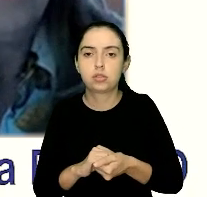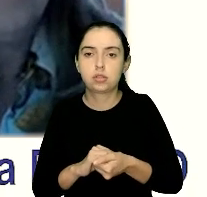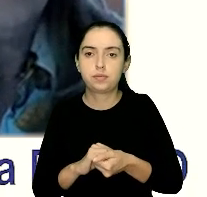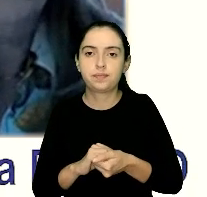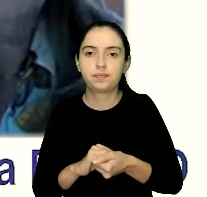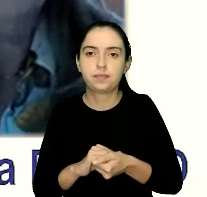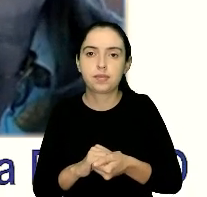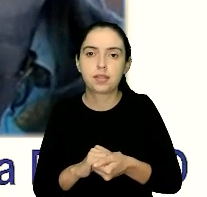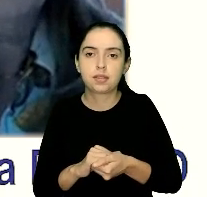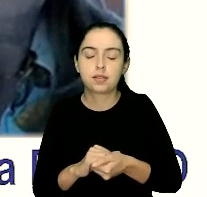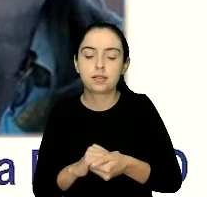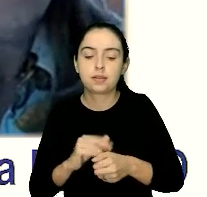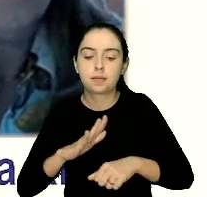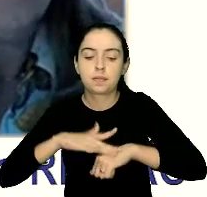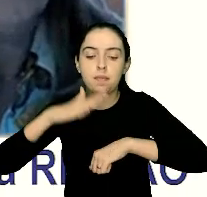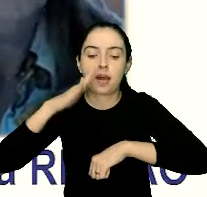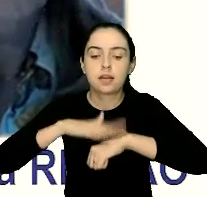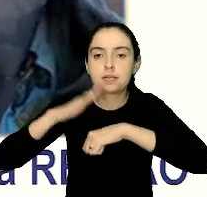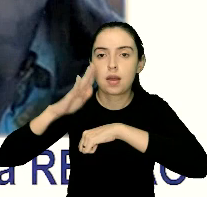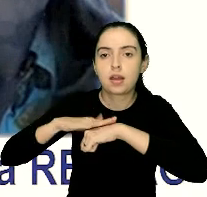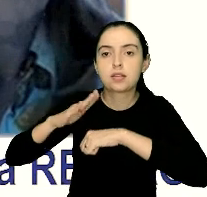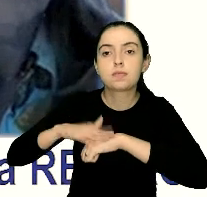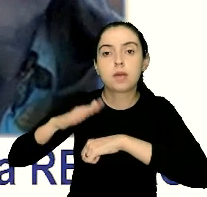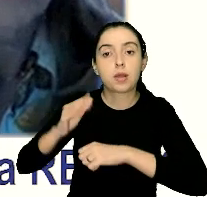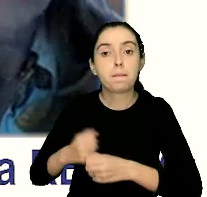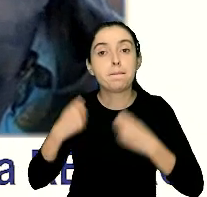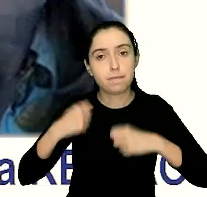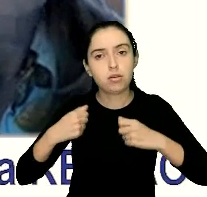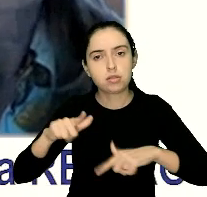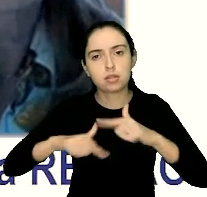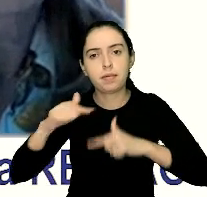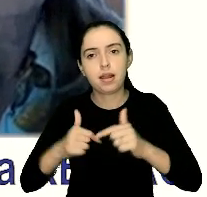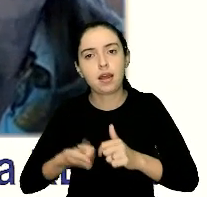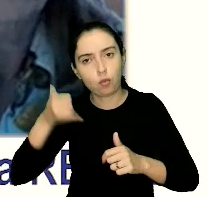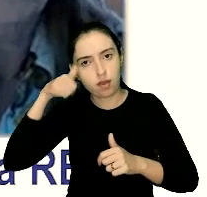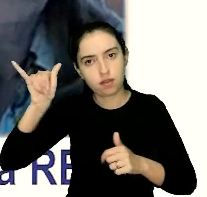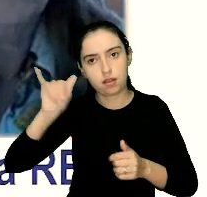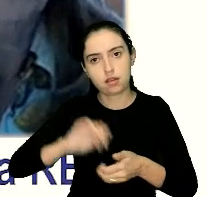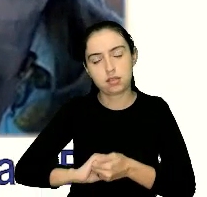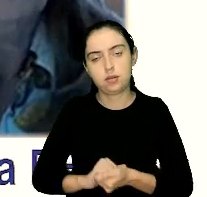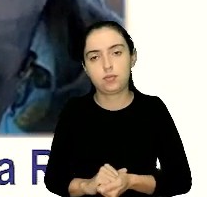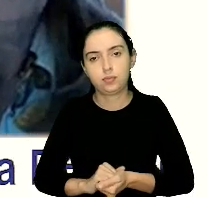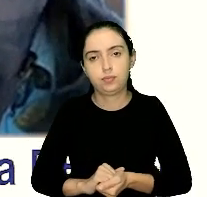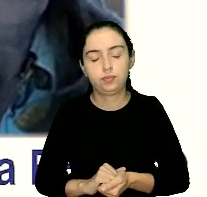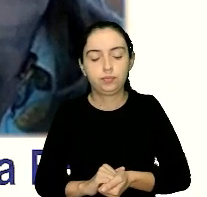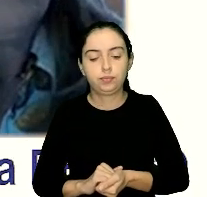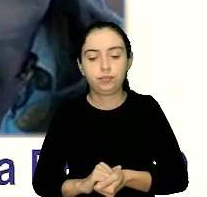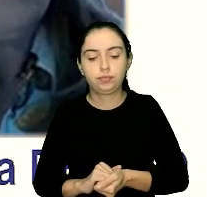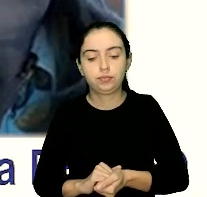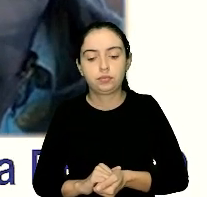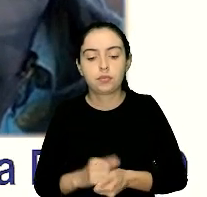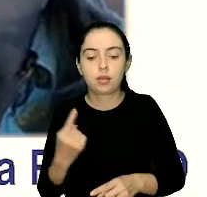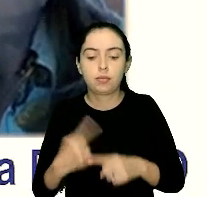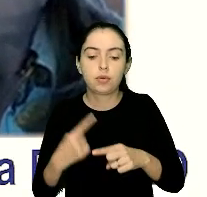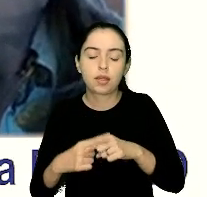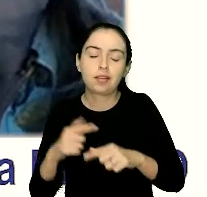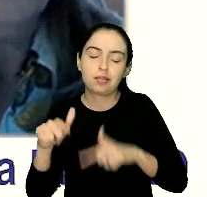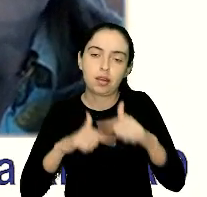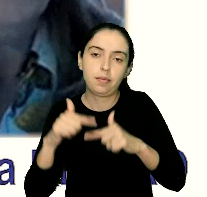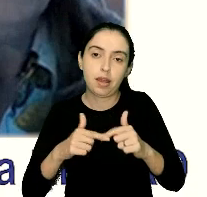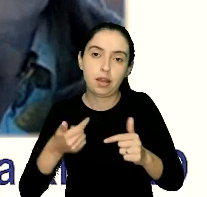possa trabalhar com a prevenção. Porque se a gente trabalha com a prevenção, a